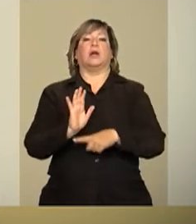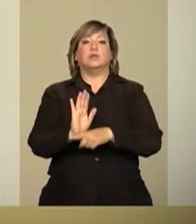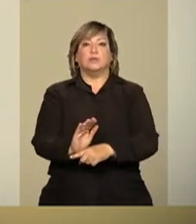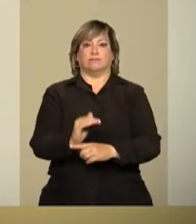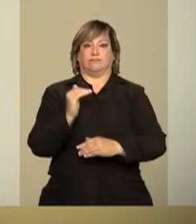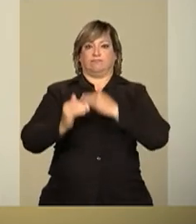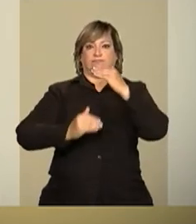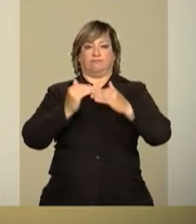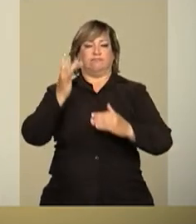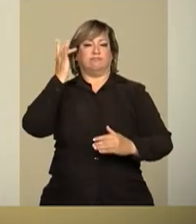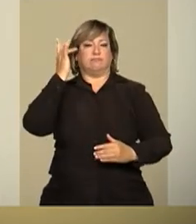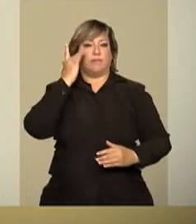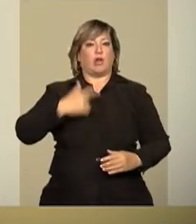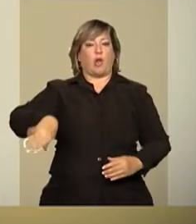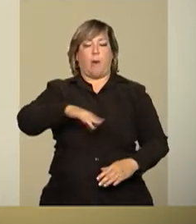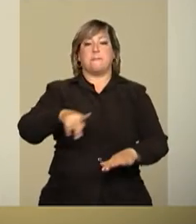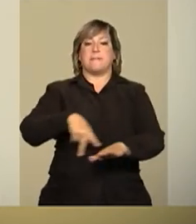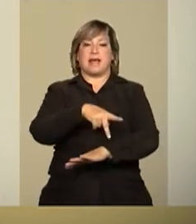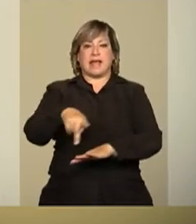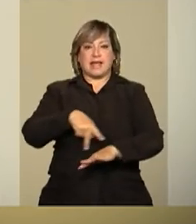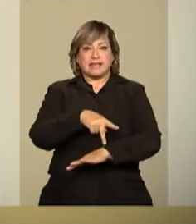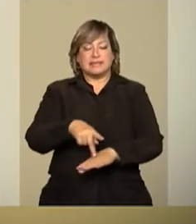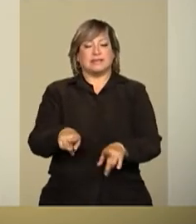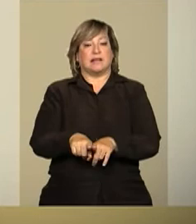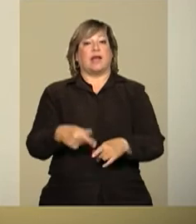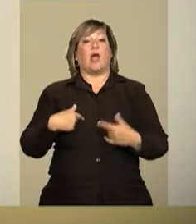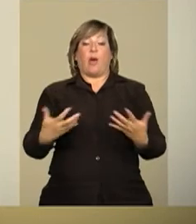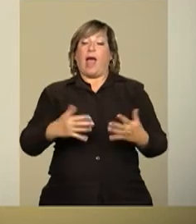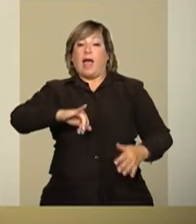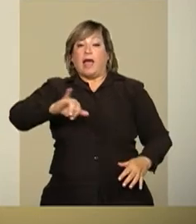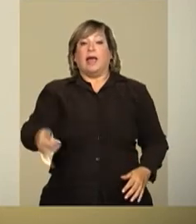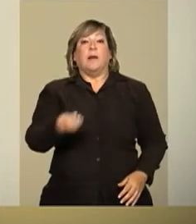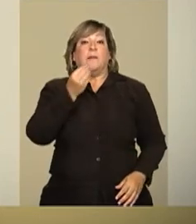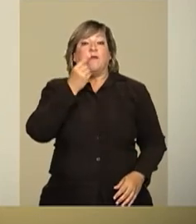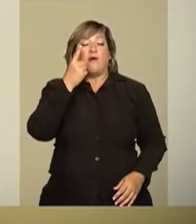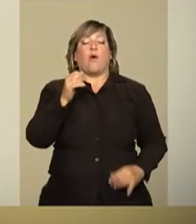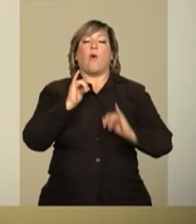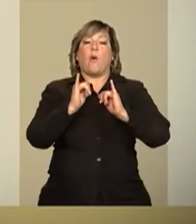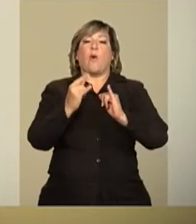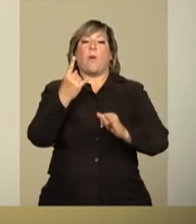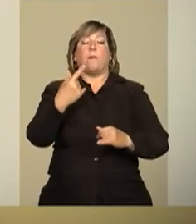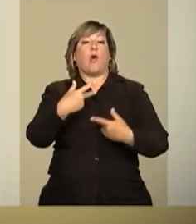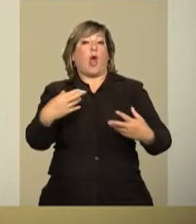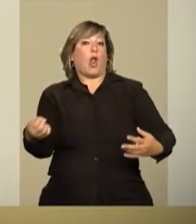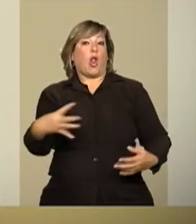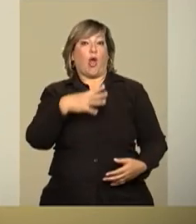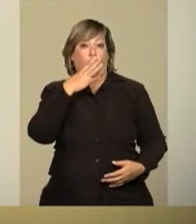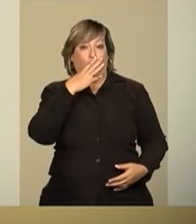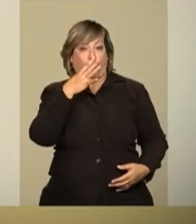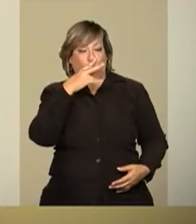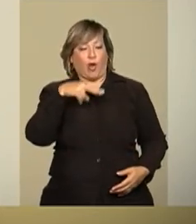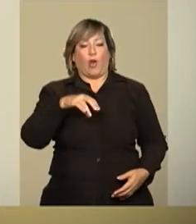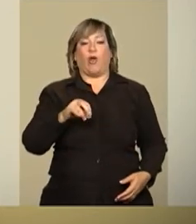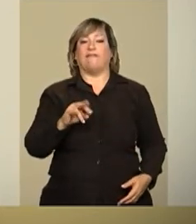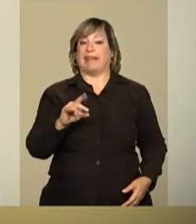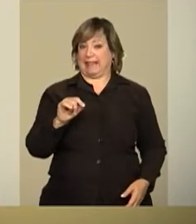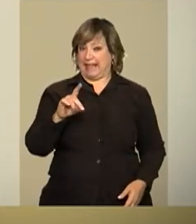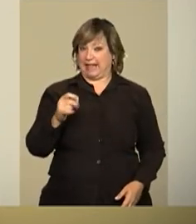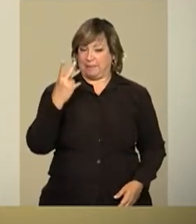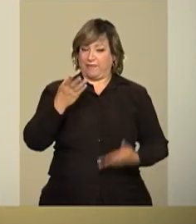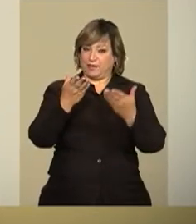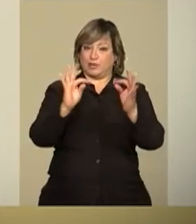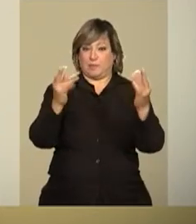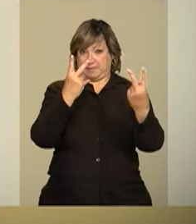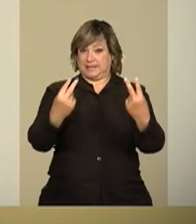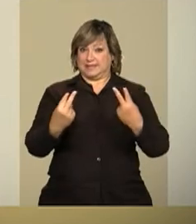elevar a competitividade de nosso país agora Vou aproveitar e contar para você uma novidade para você e